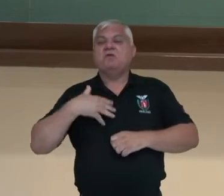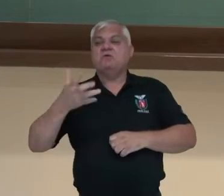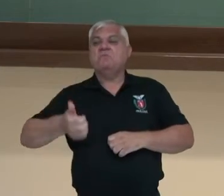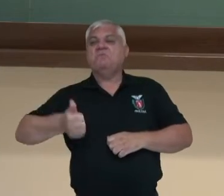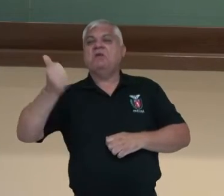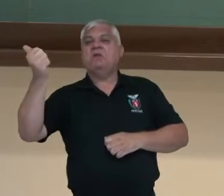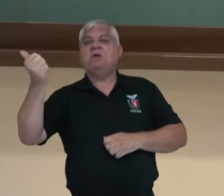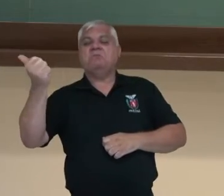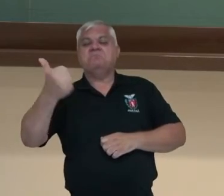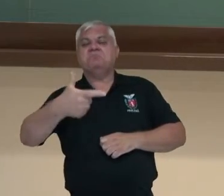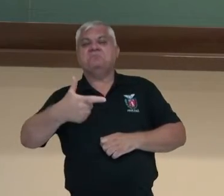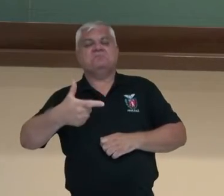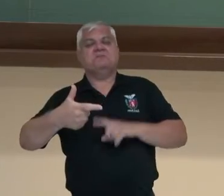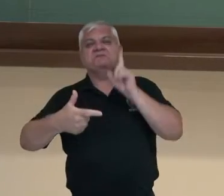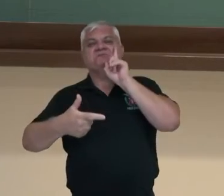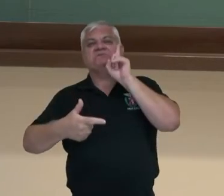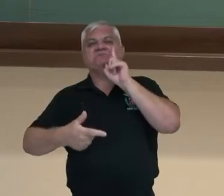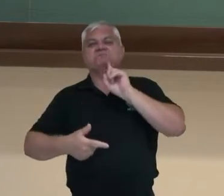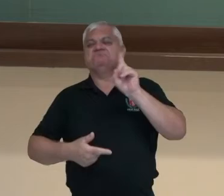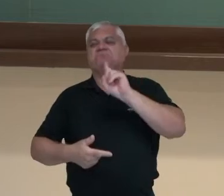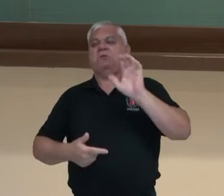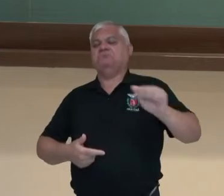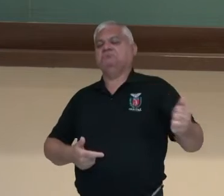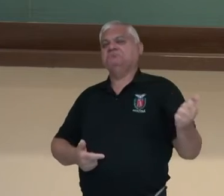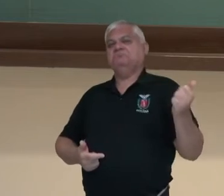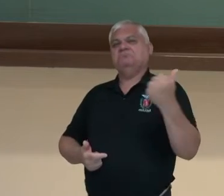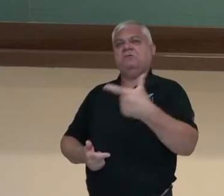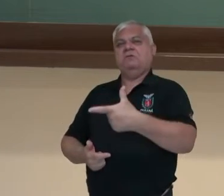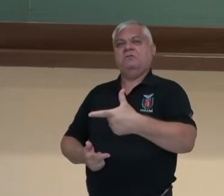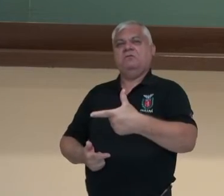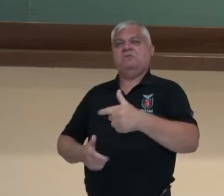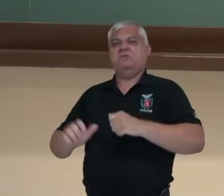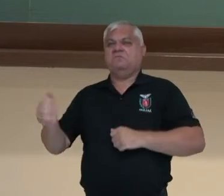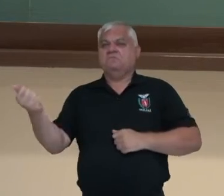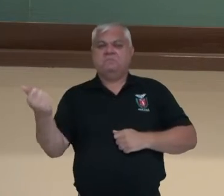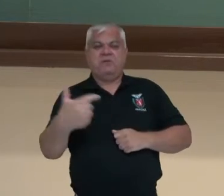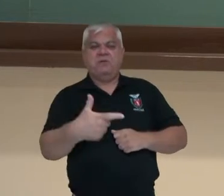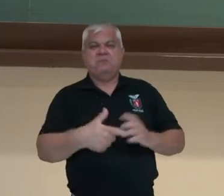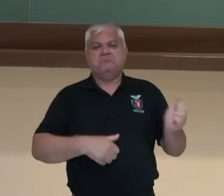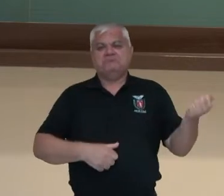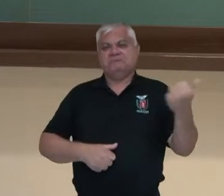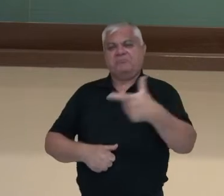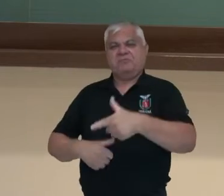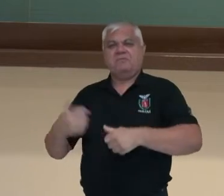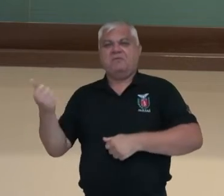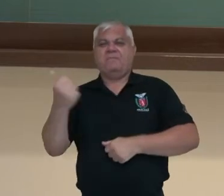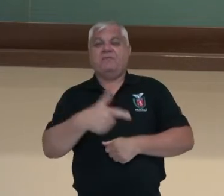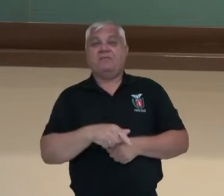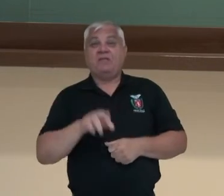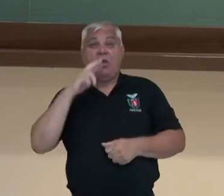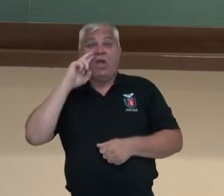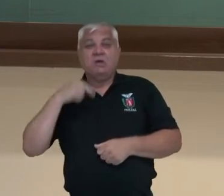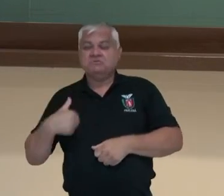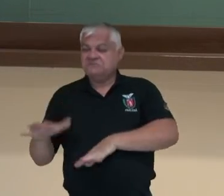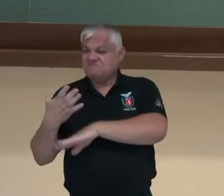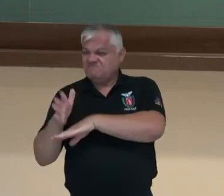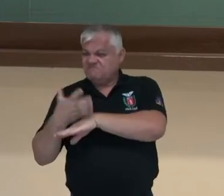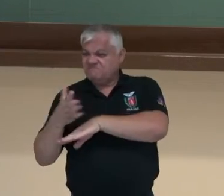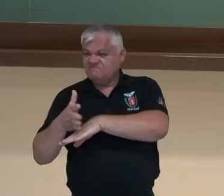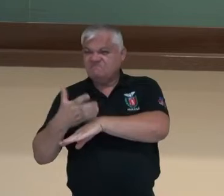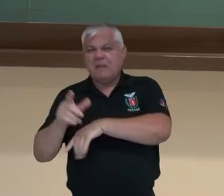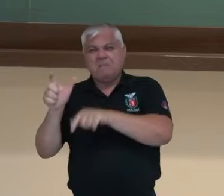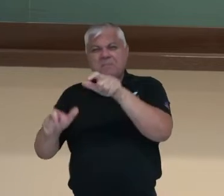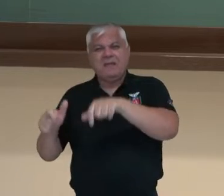Rússia lá, né? Ah, meus atletas são melhores que os atletas americanos. Então, eles treinavam muitos atletas para que fosse um melhor do que o outro. Era como se